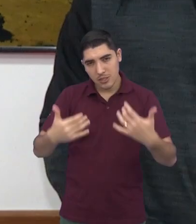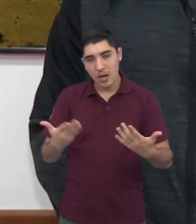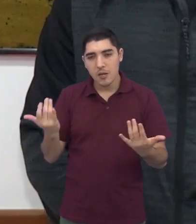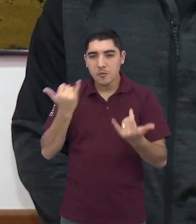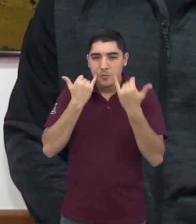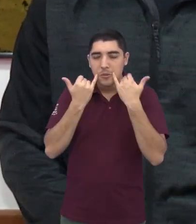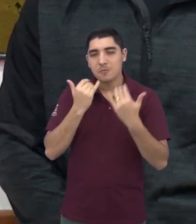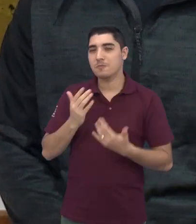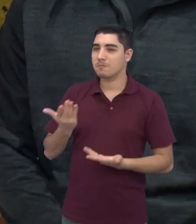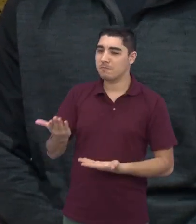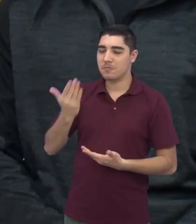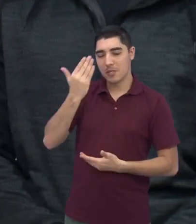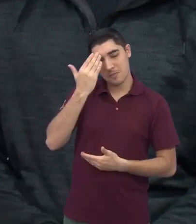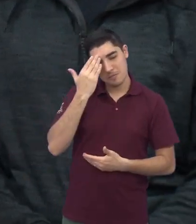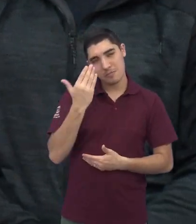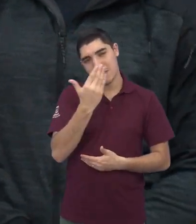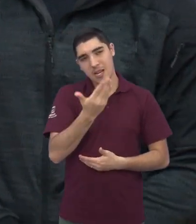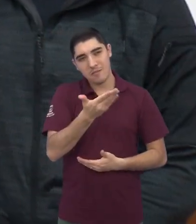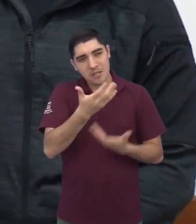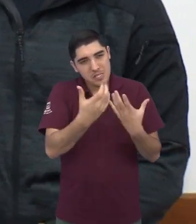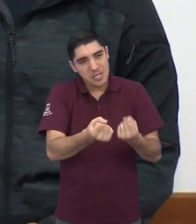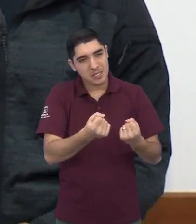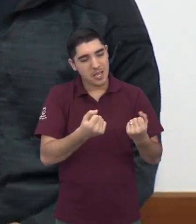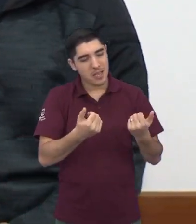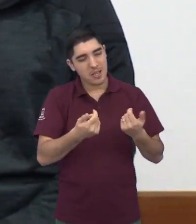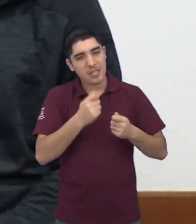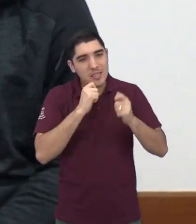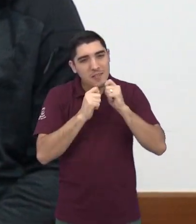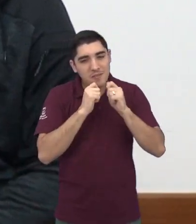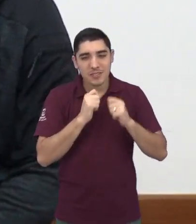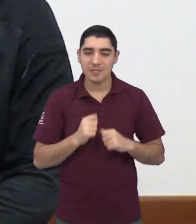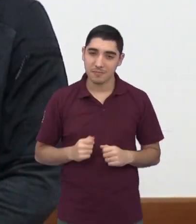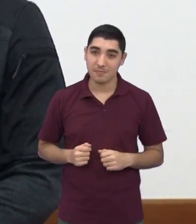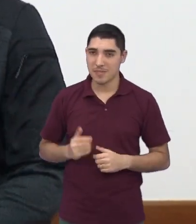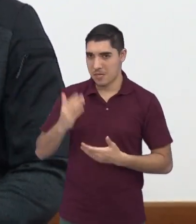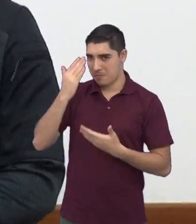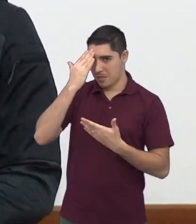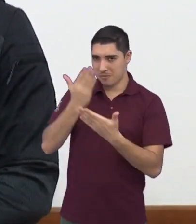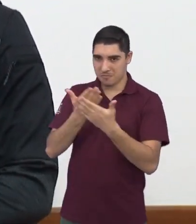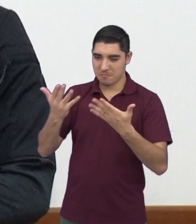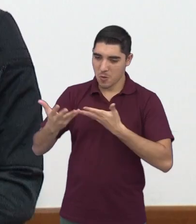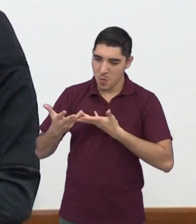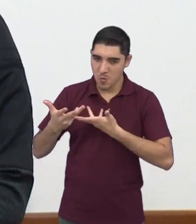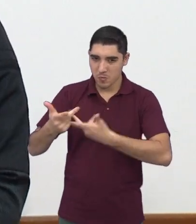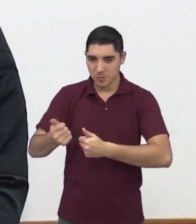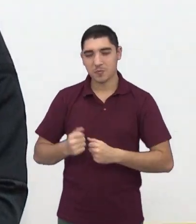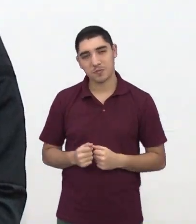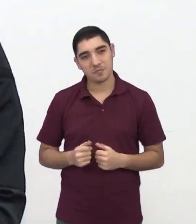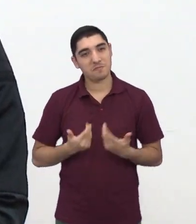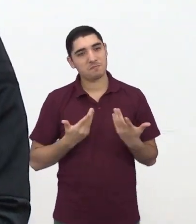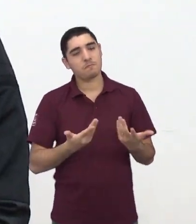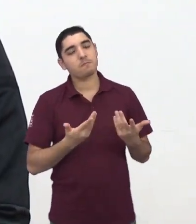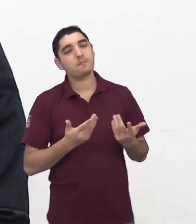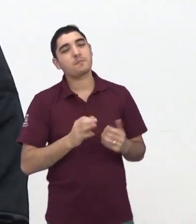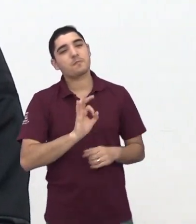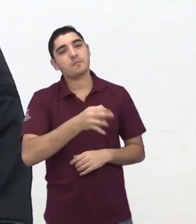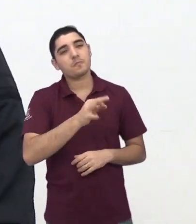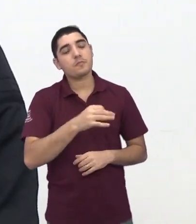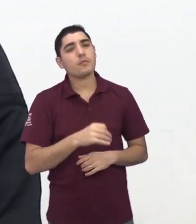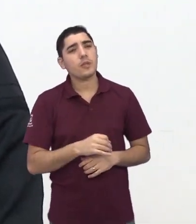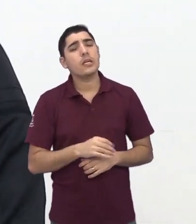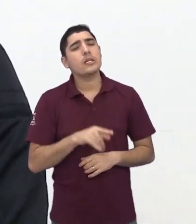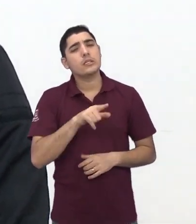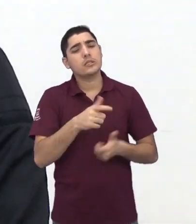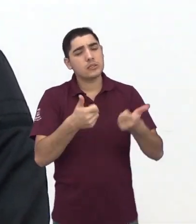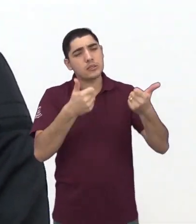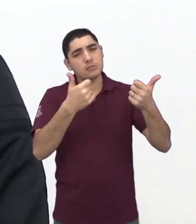informações. Wesley, muito obrigada, por conversar com a gente. Olá a todos, muito obrigado pelo convite, tá? Perfeito. E Wesley, conta pra